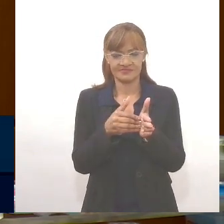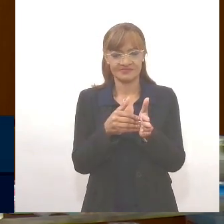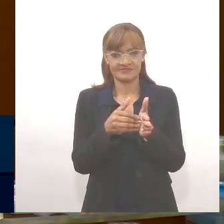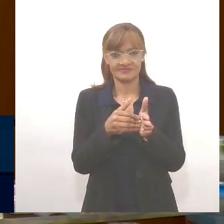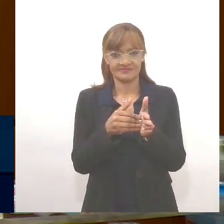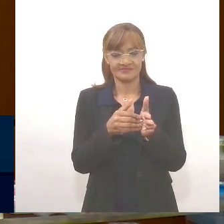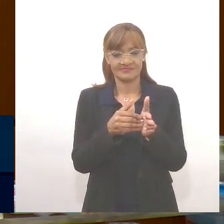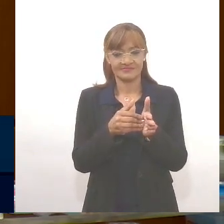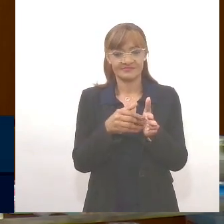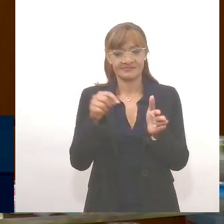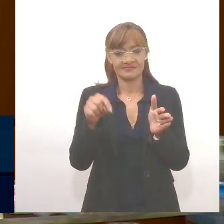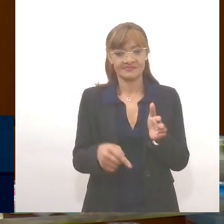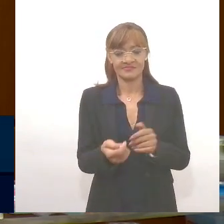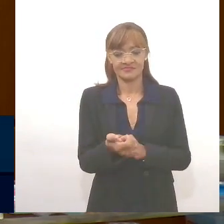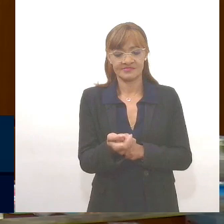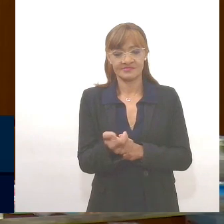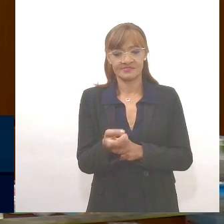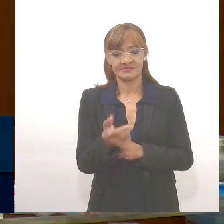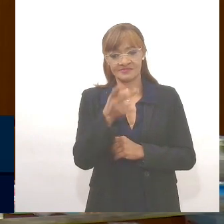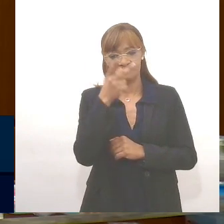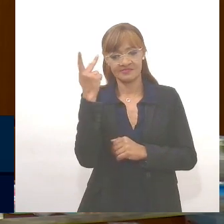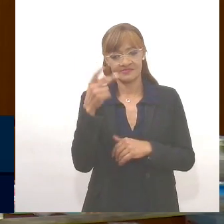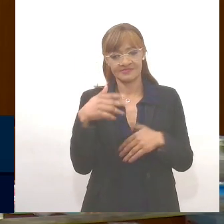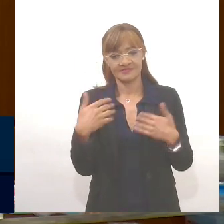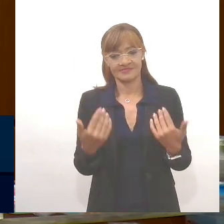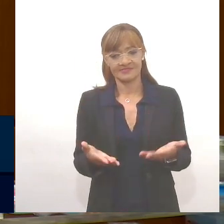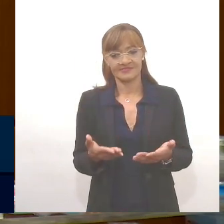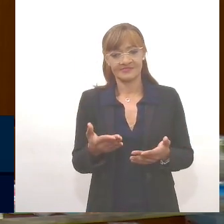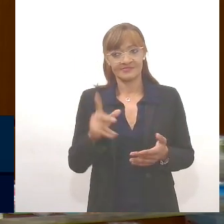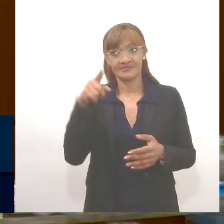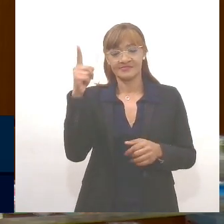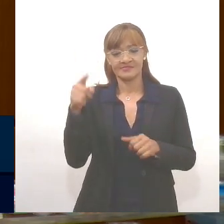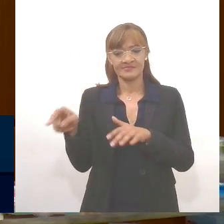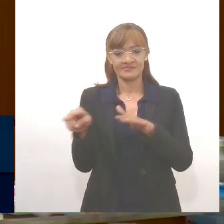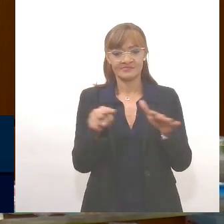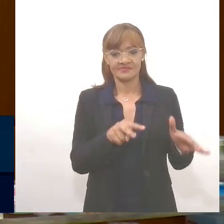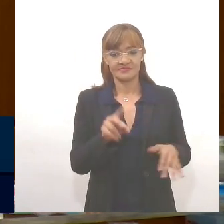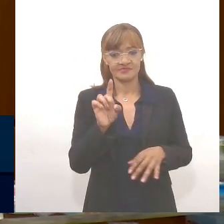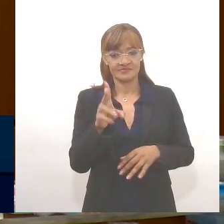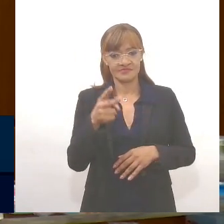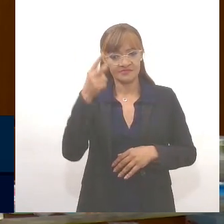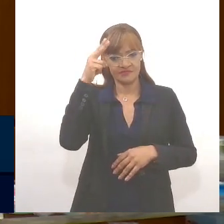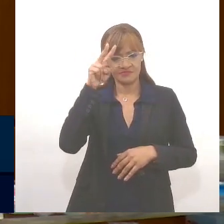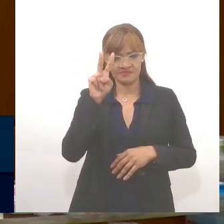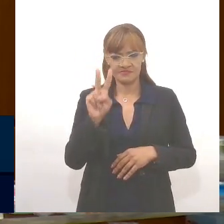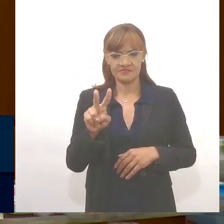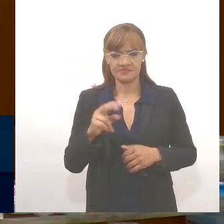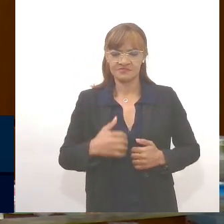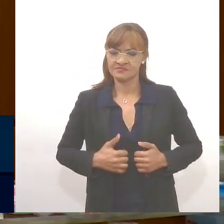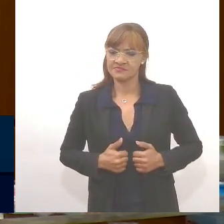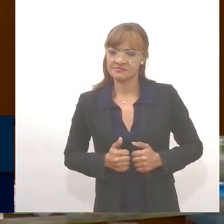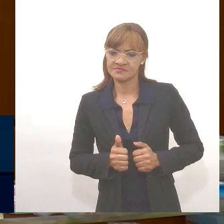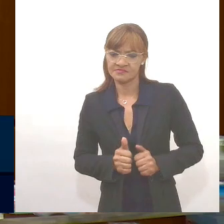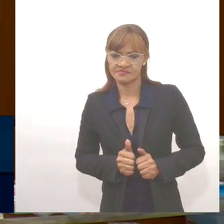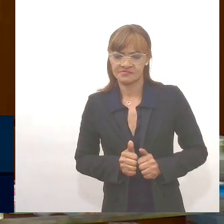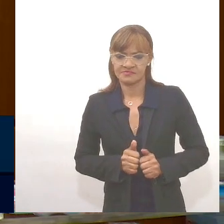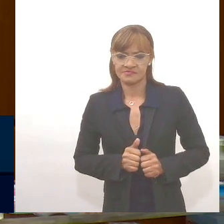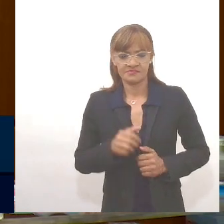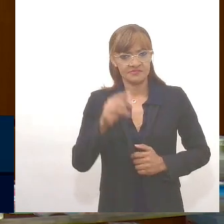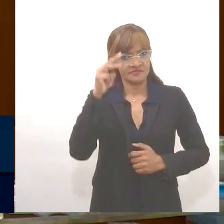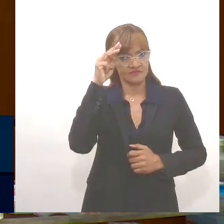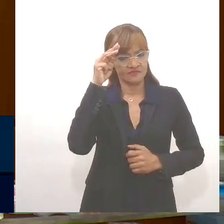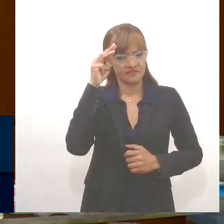semana serão só dois dias né Presidente na eh terça e quarta